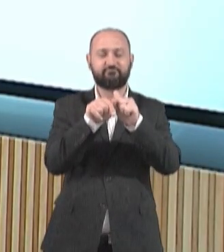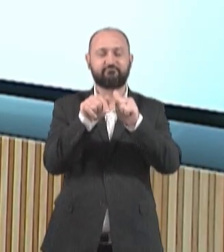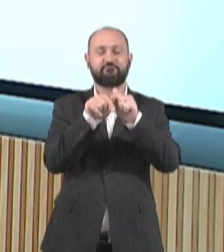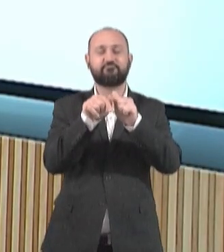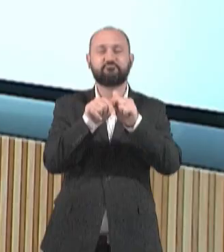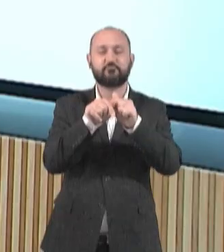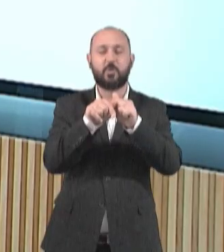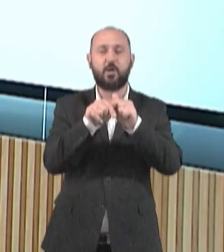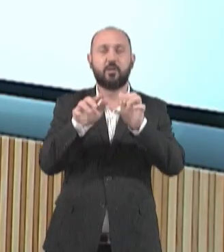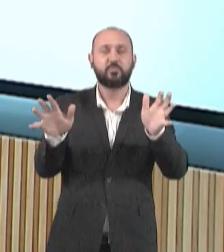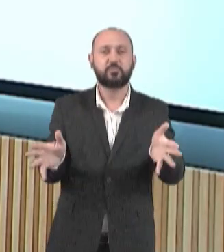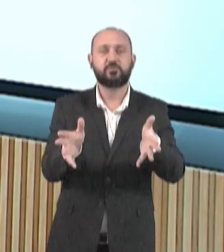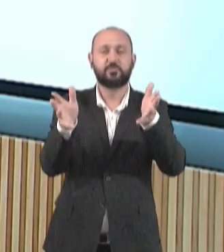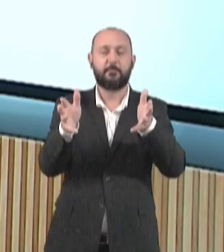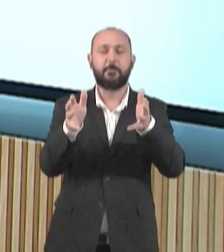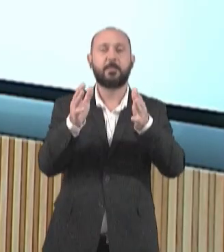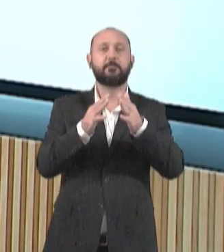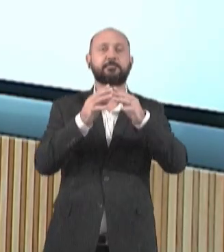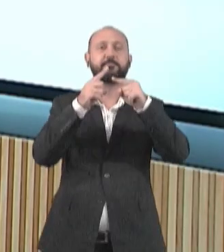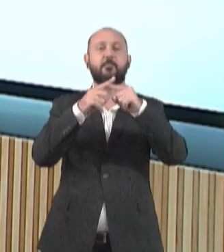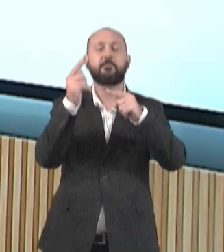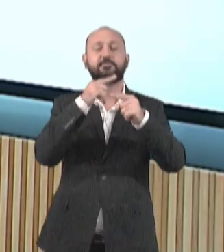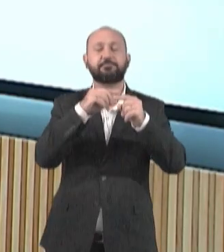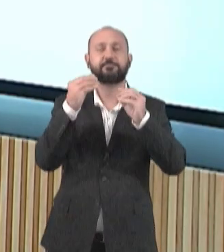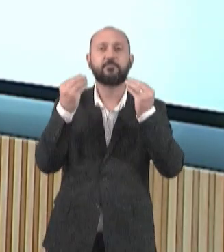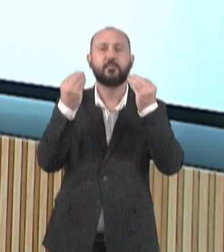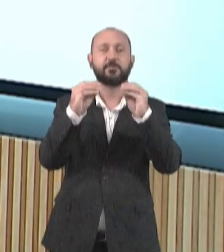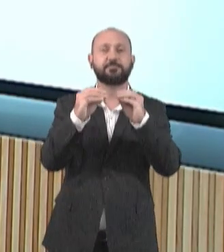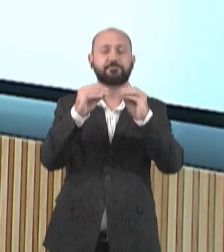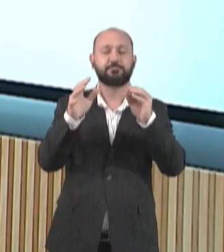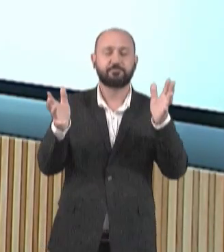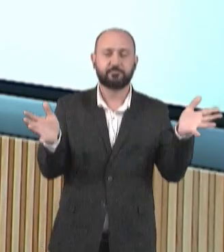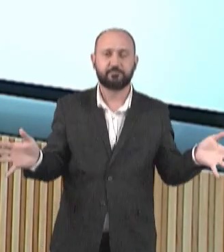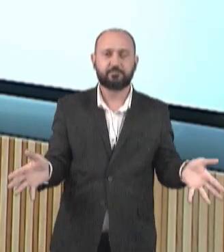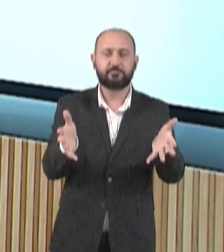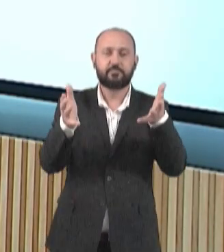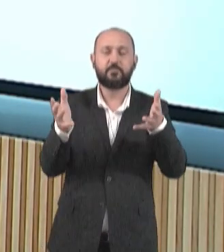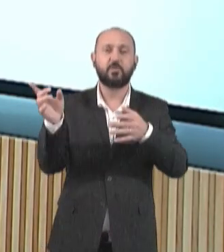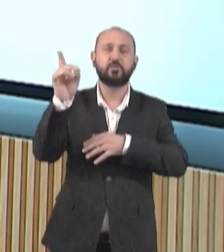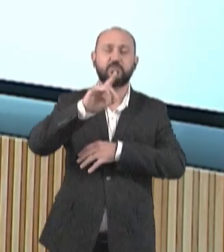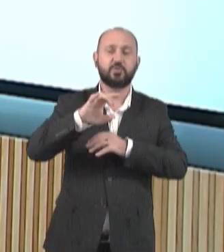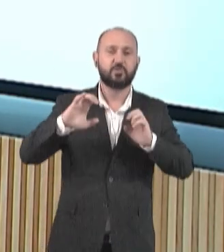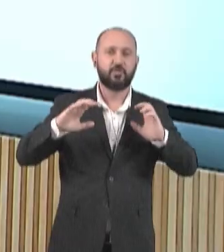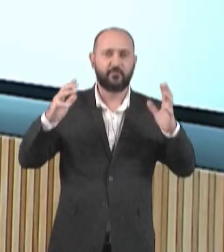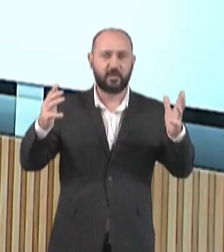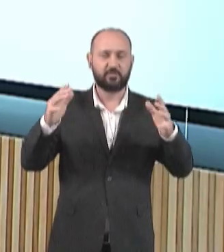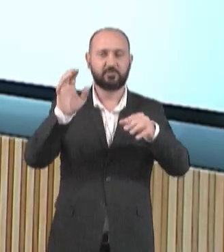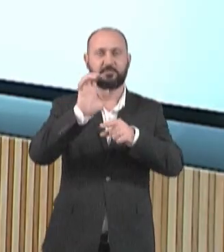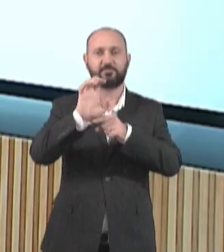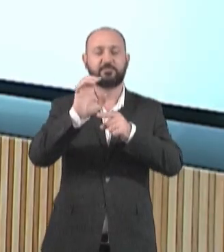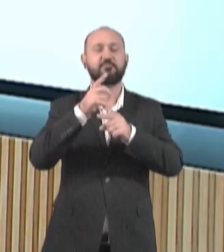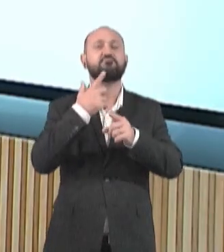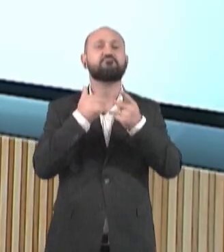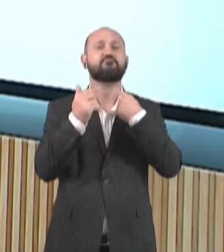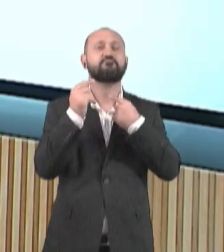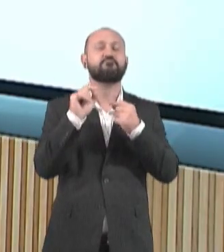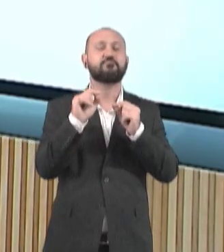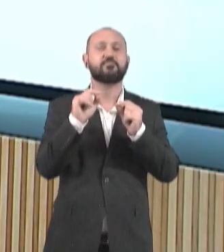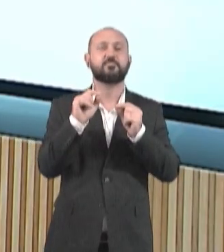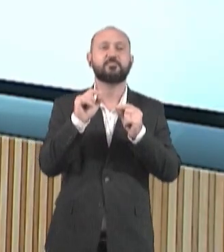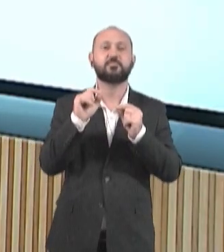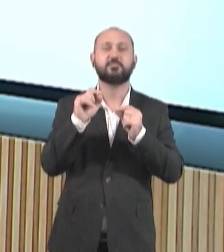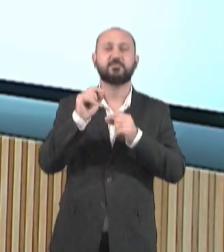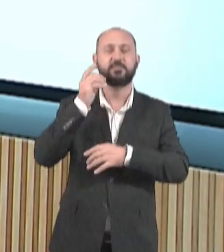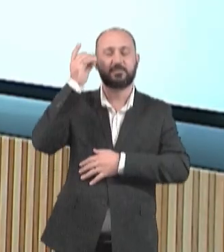nessa campanha já realizada pela Igreja para poder então trazer essa movimentação para o calendário oficial de eventos do Estado. A intenção, traz